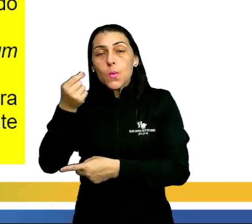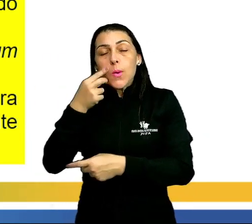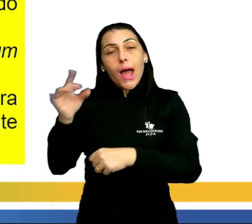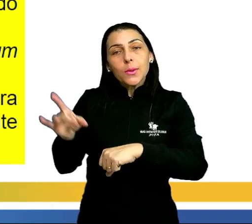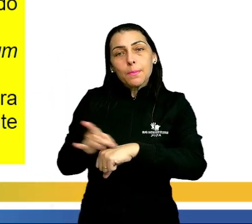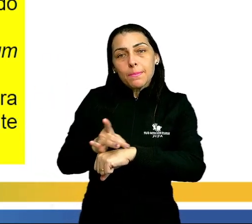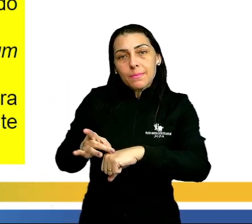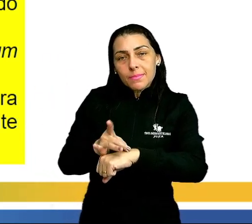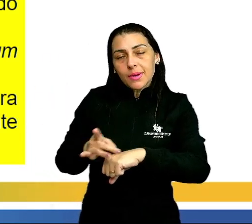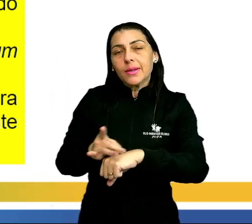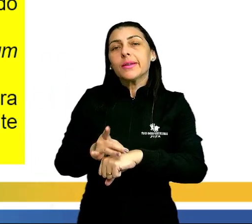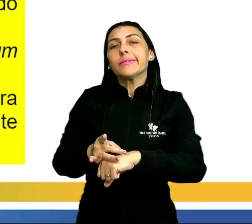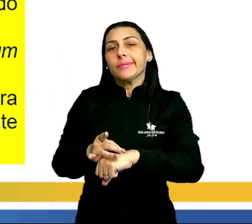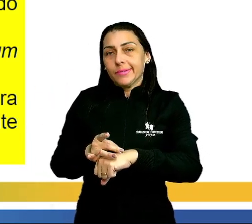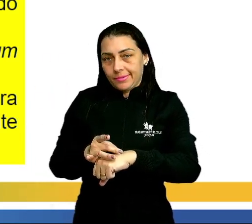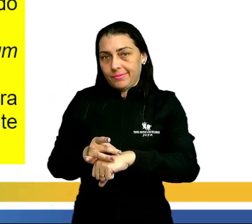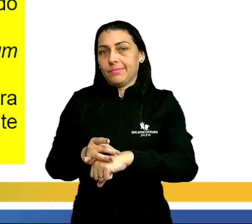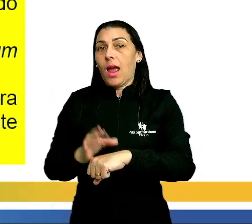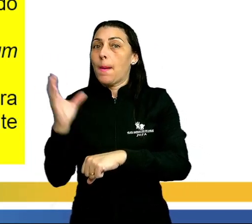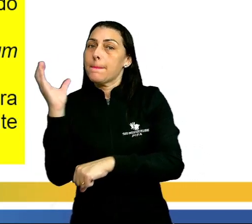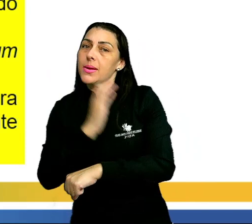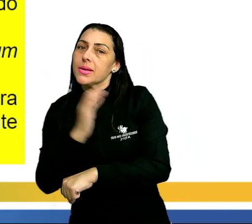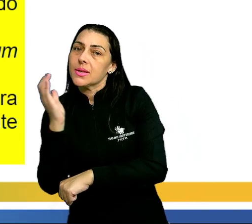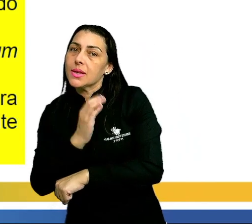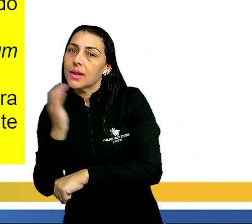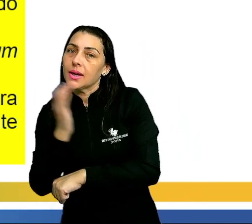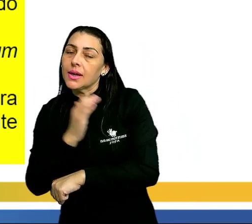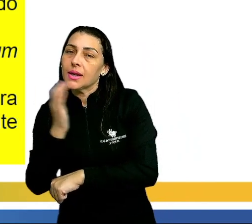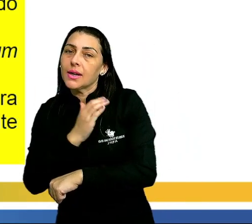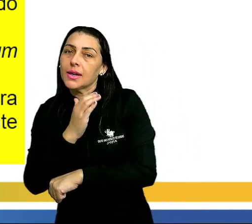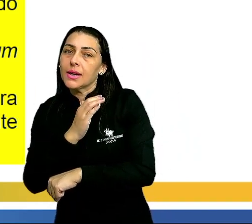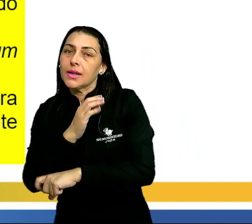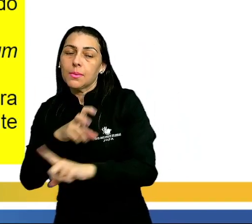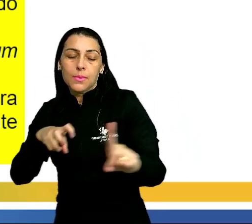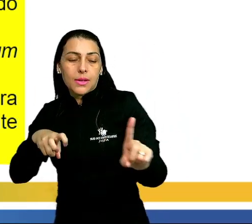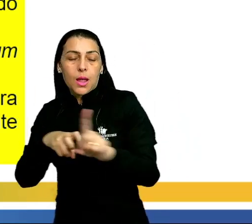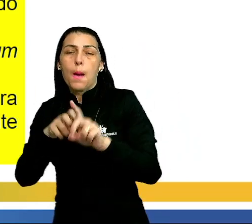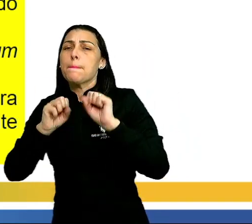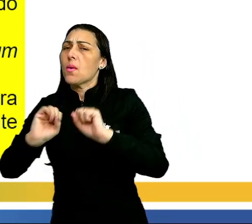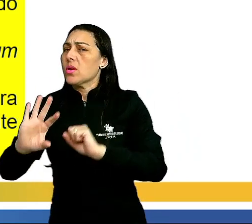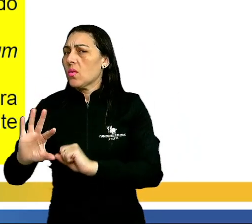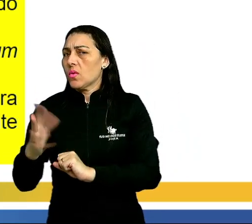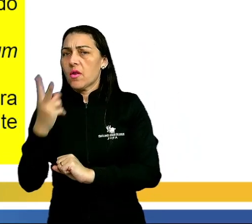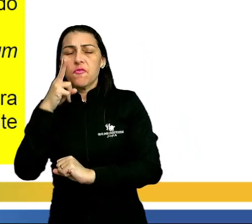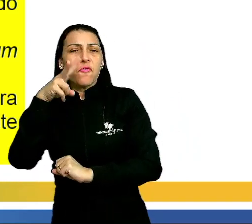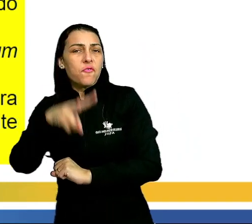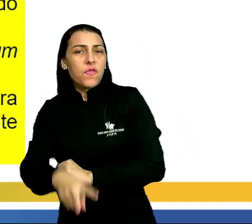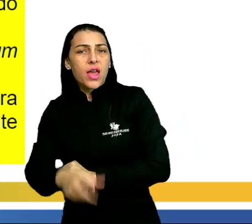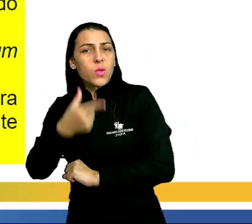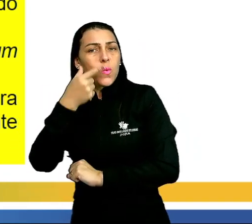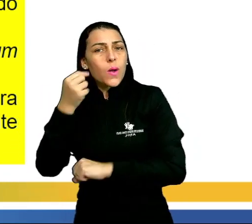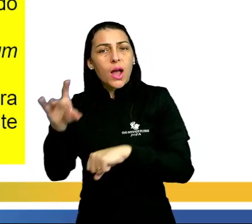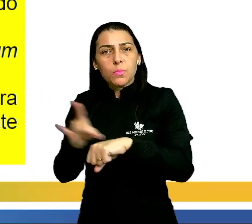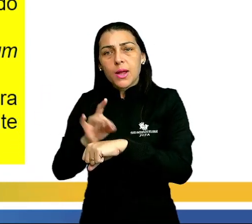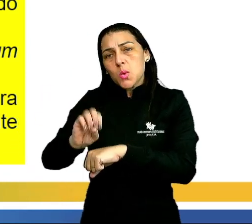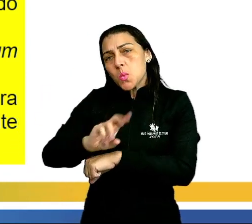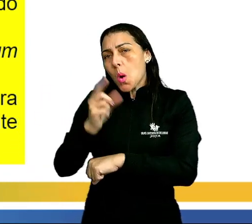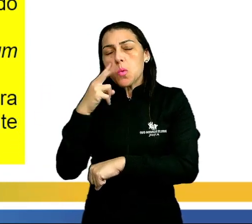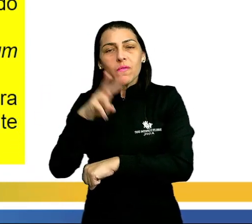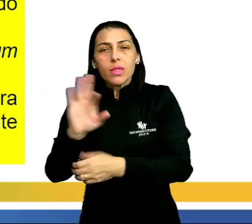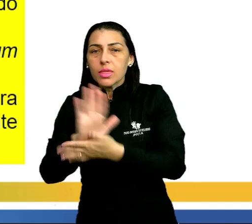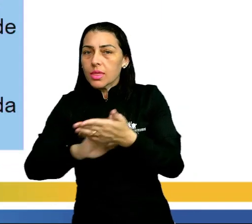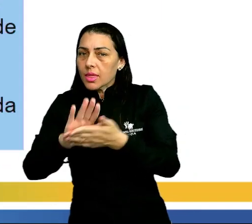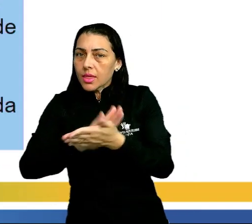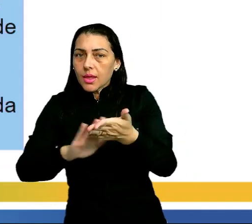na verdade, é uma generalização apressada. Então, bater o carro pode acontecer você vendo o gato ou não vendo o gato. De